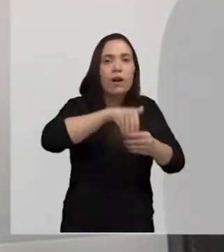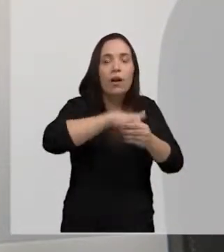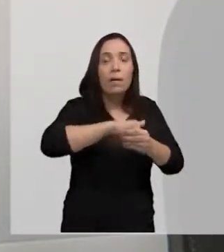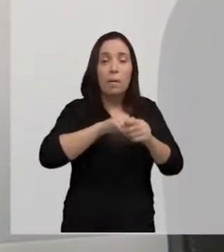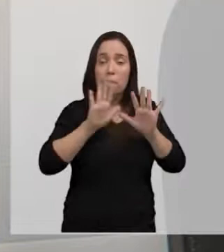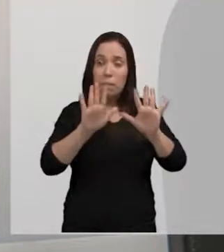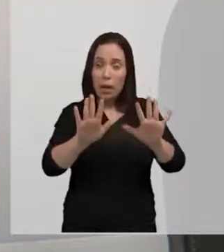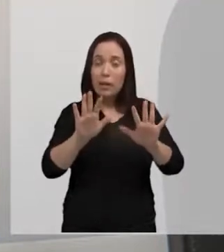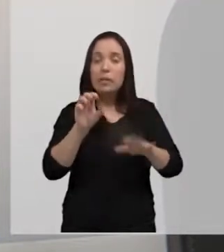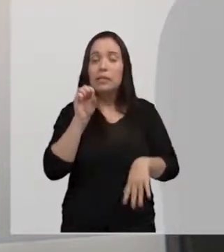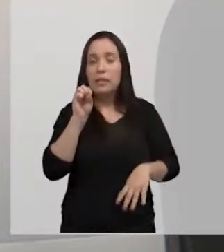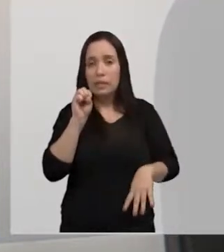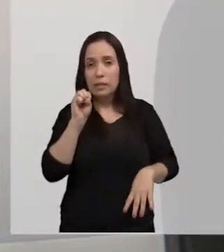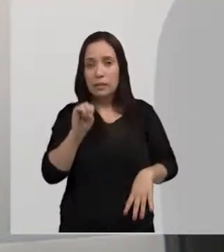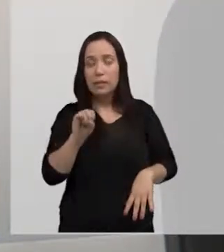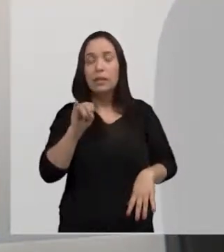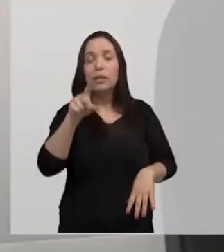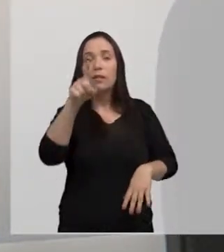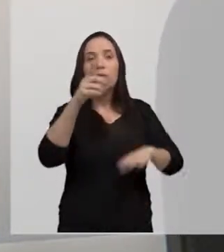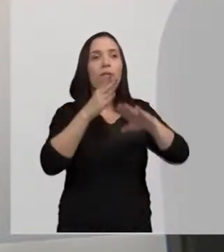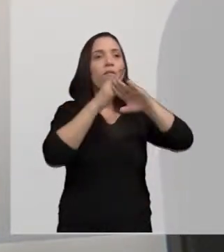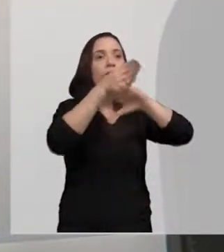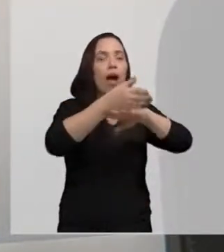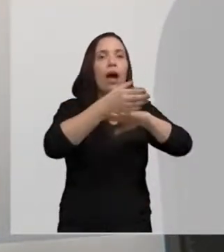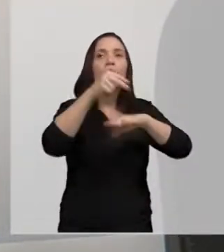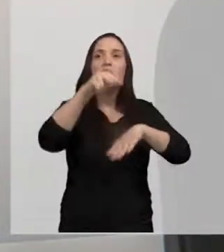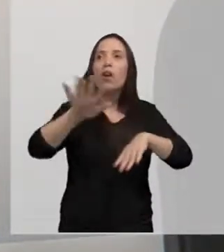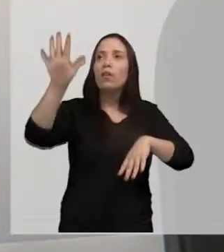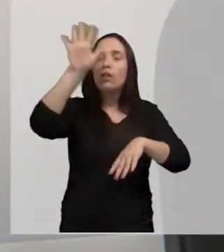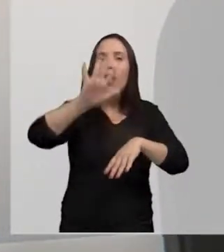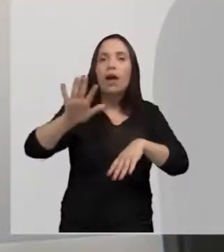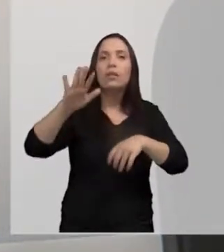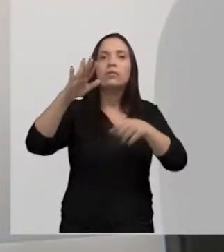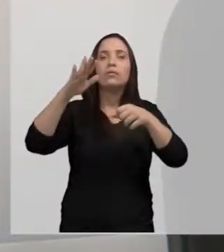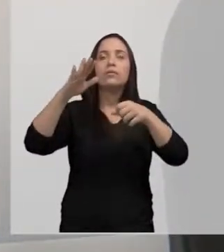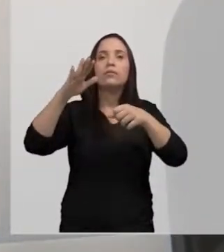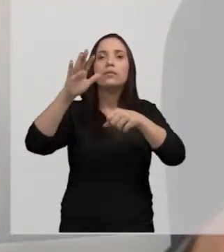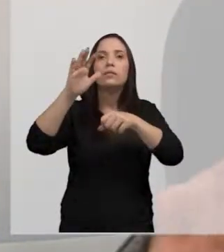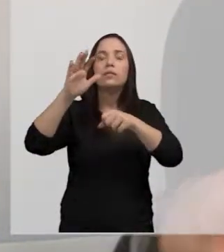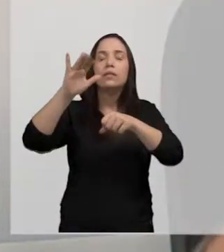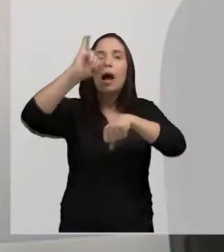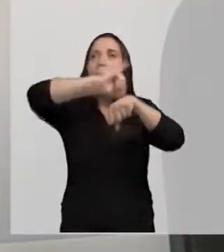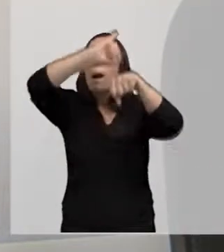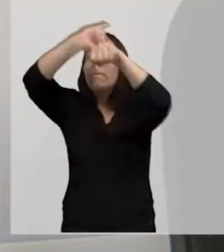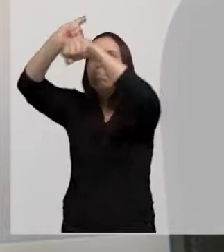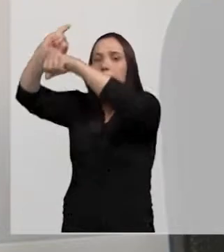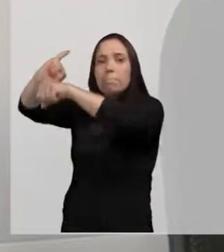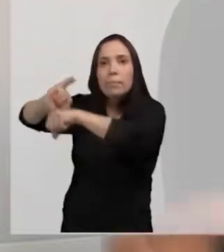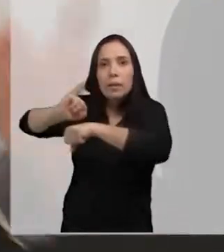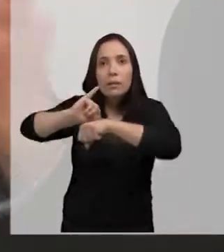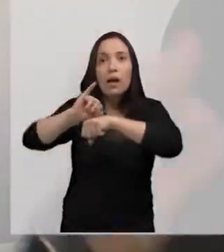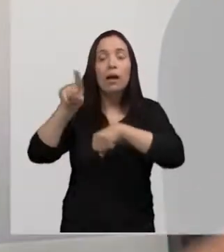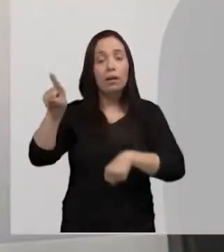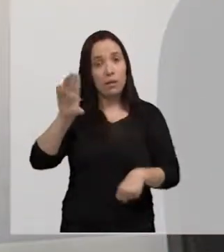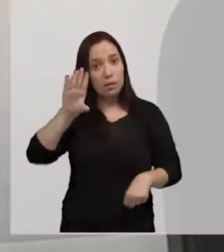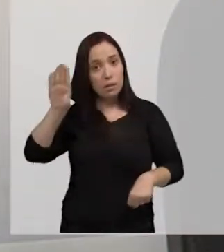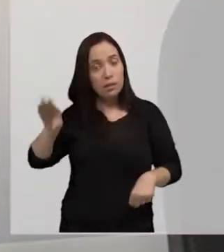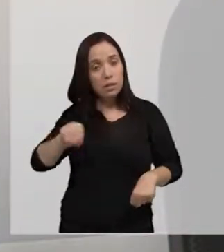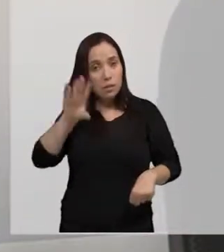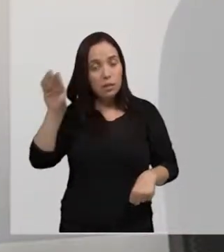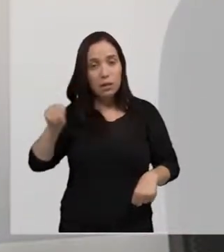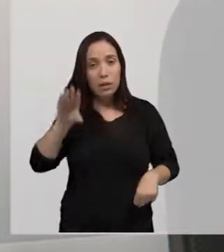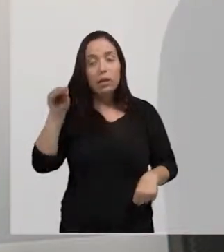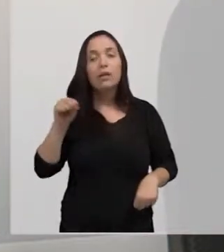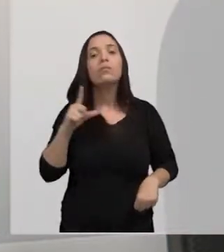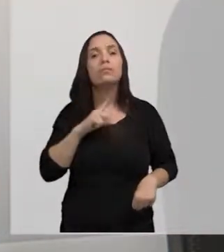Mas quando você parte para os grandes centros urbanos do Nordeste e as outras regiões do Brasil, o Ciro demonstrou ter